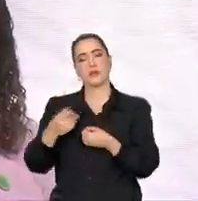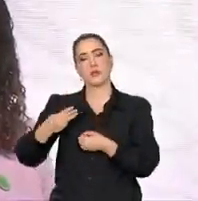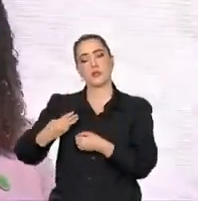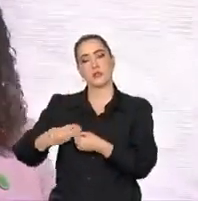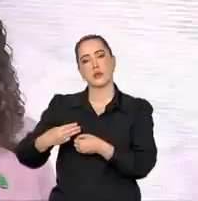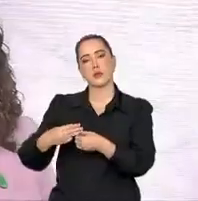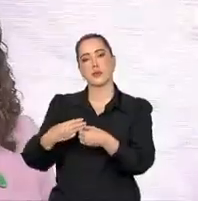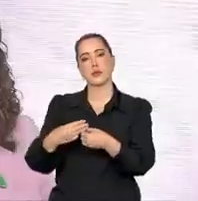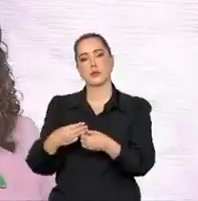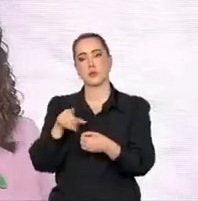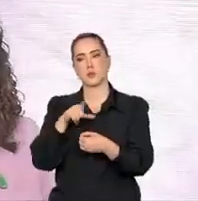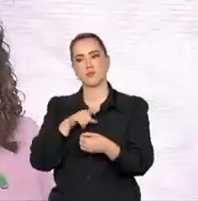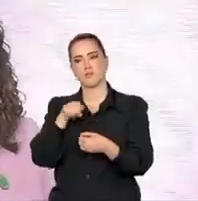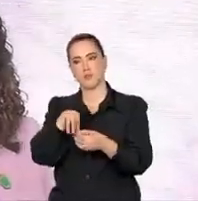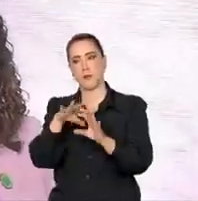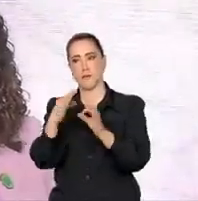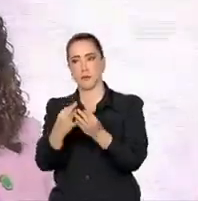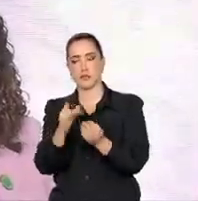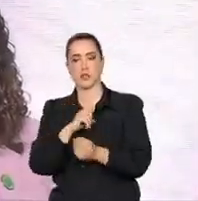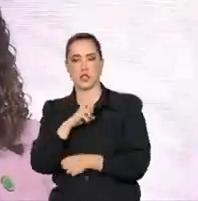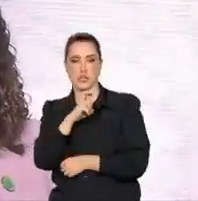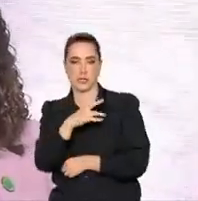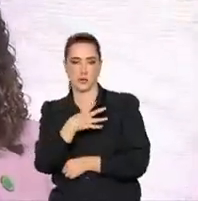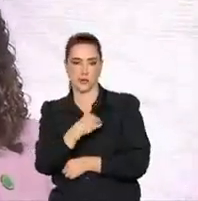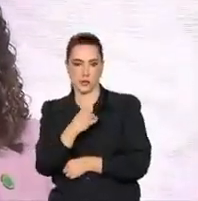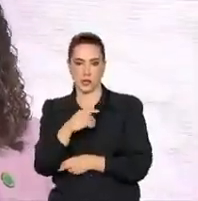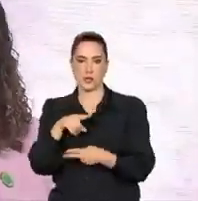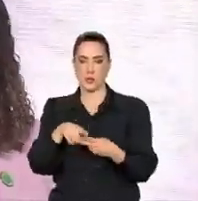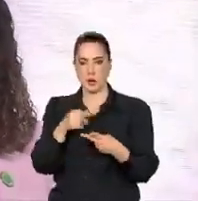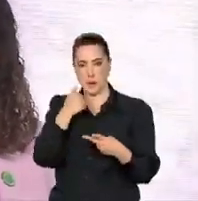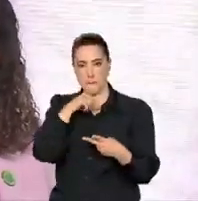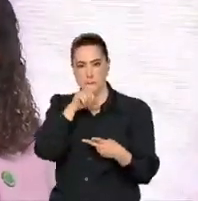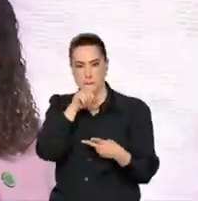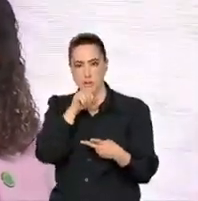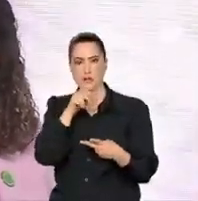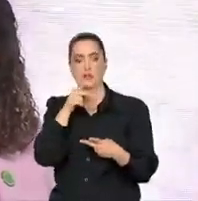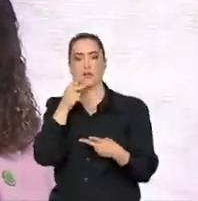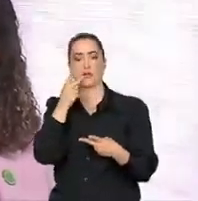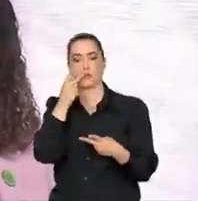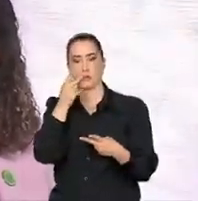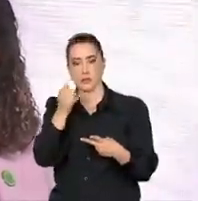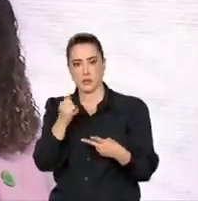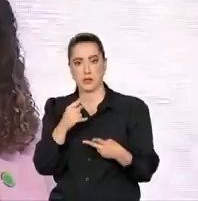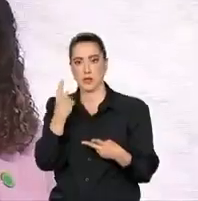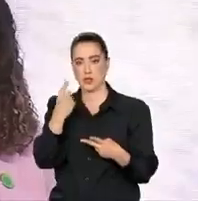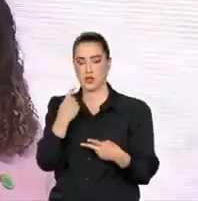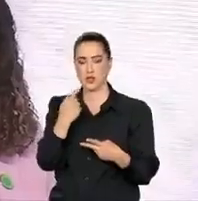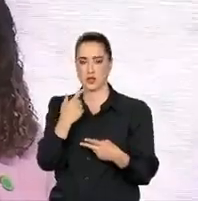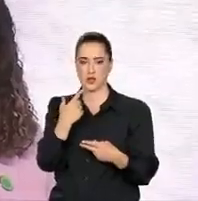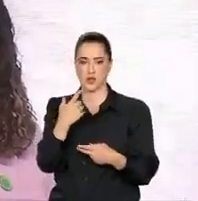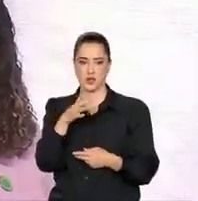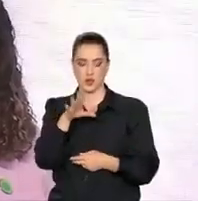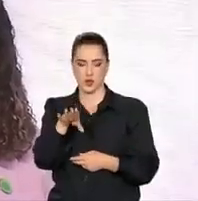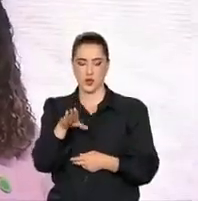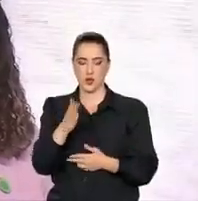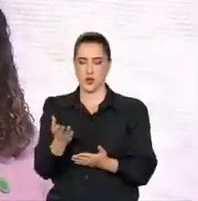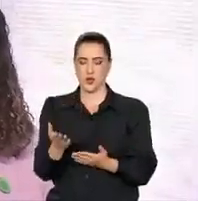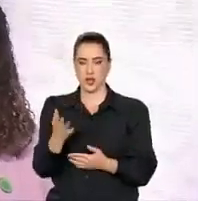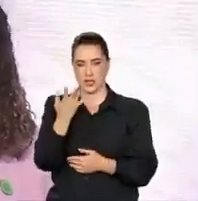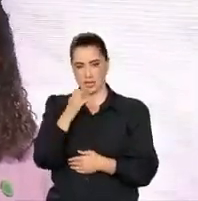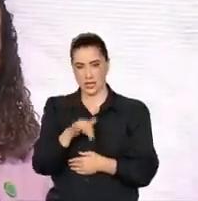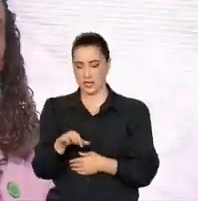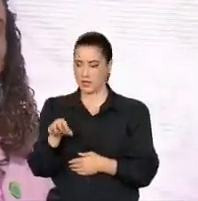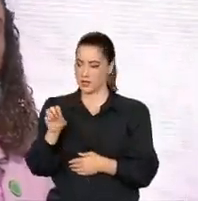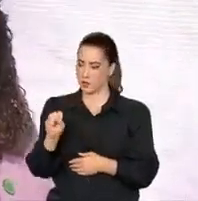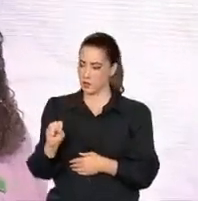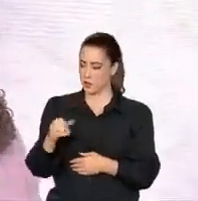era 5 filhos, pai e mãe, e um garoto chamado Natanael, 8 anos.